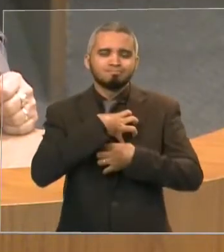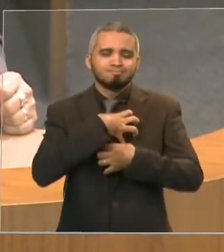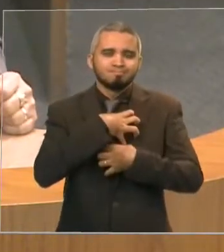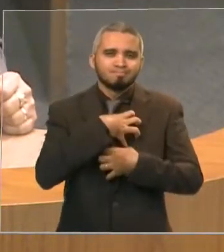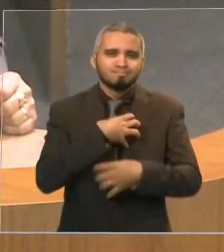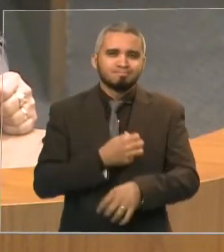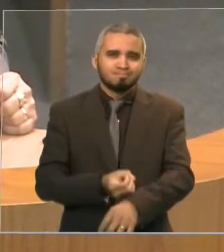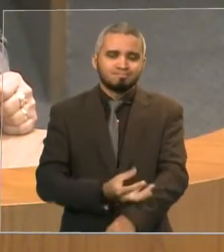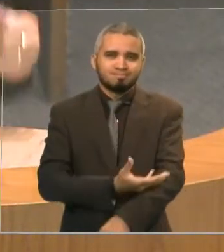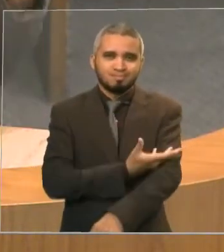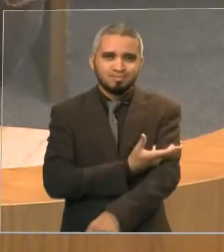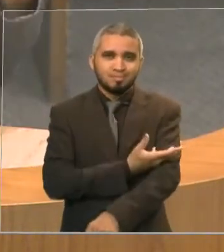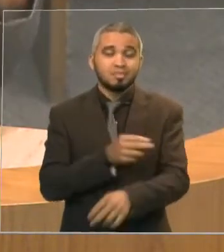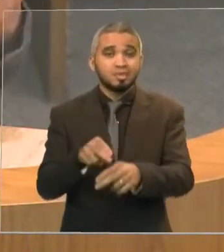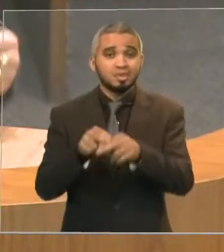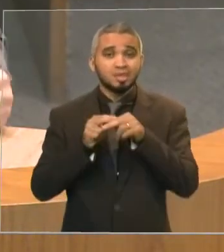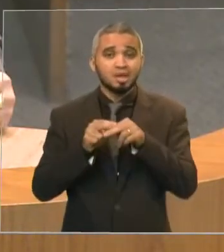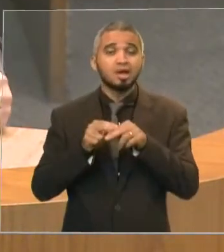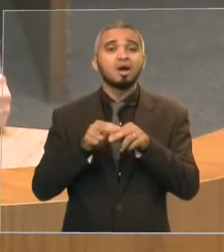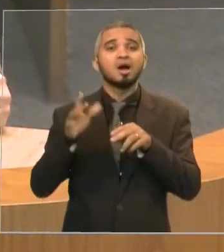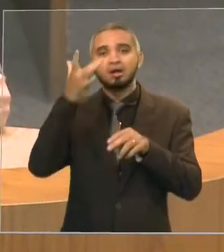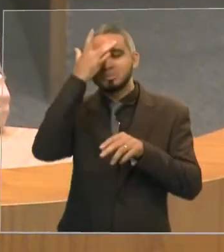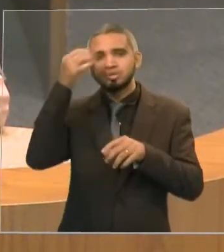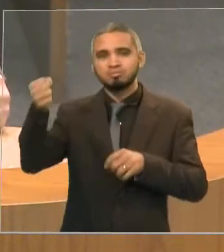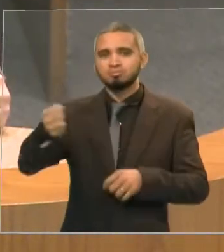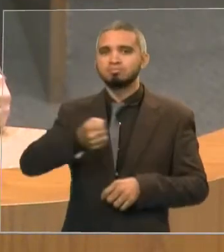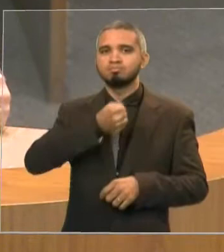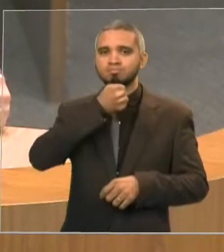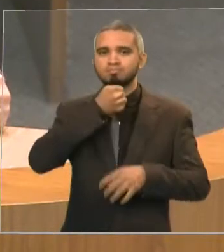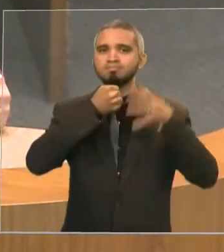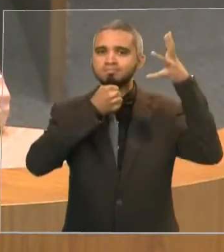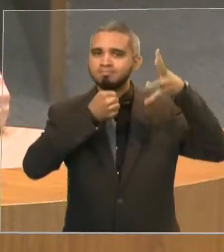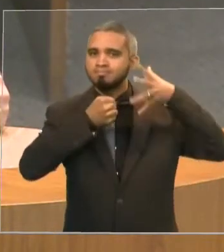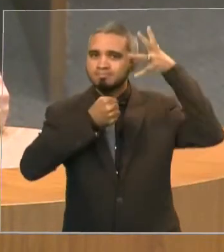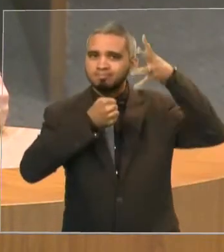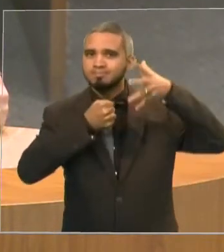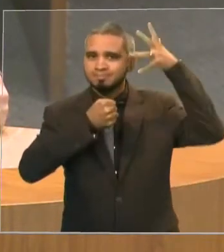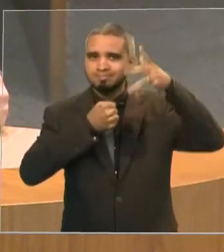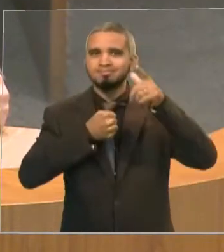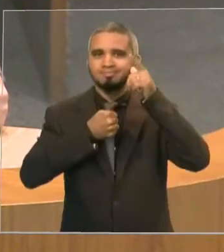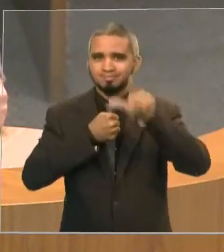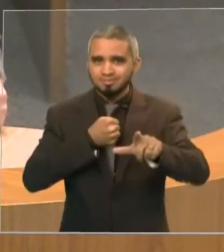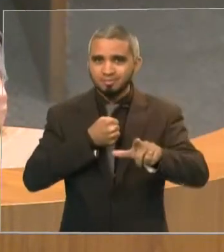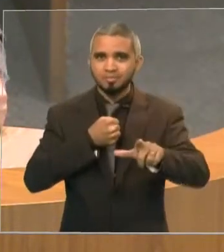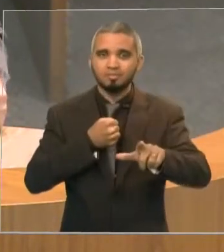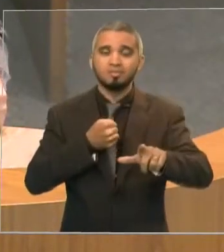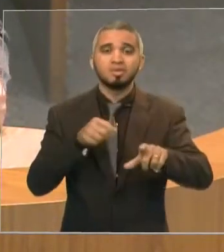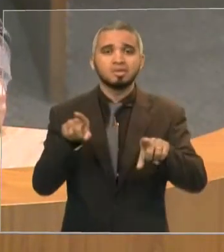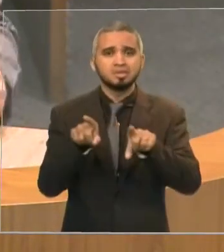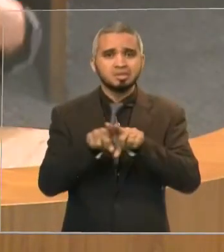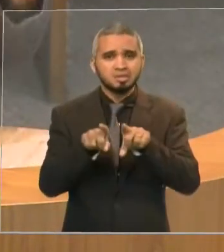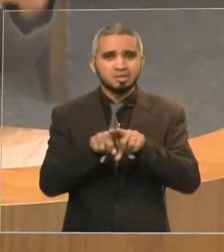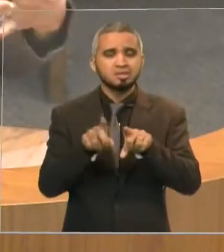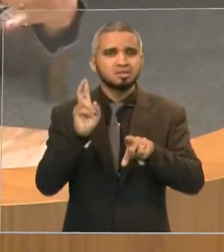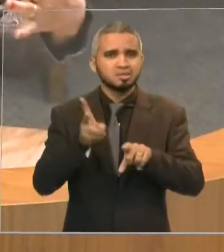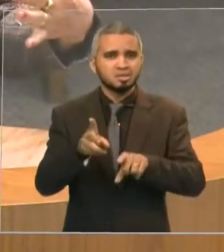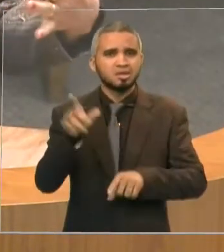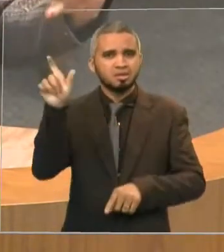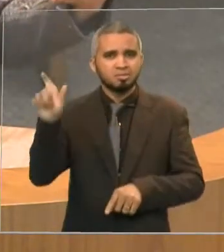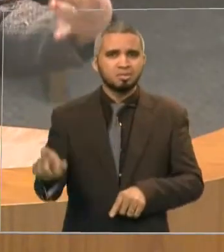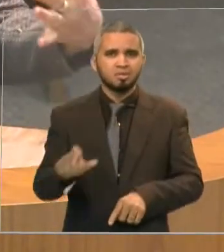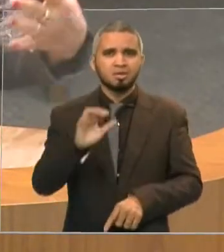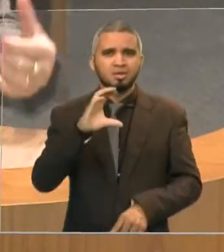a minha fala. Eu sou muito grata. E todas as vezes ele dizia, quando eu estava